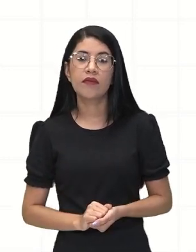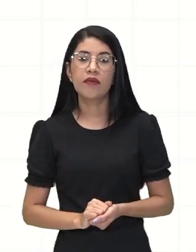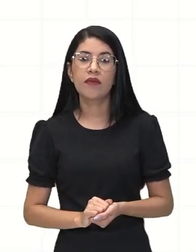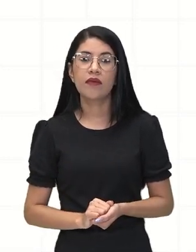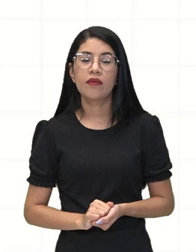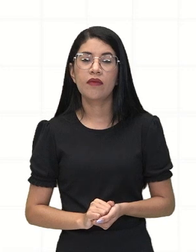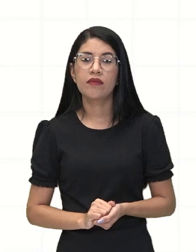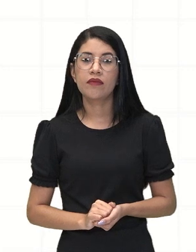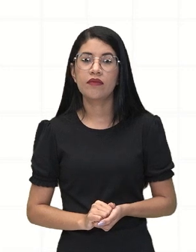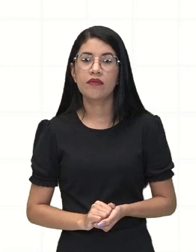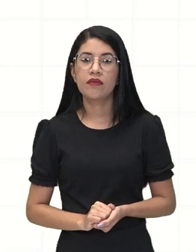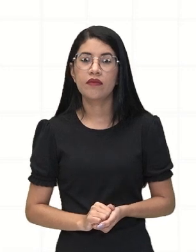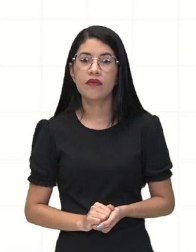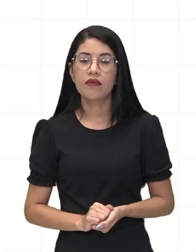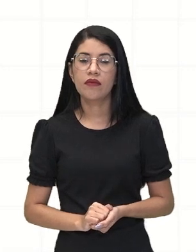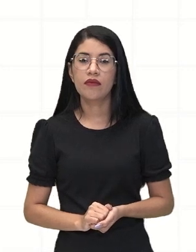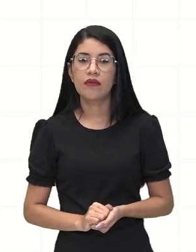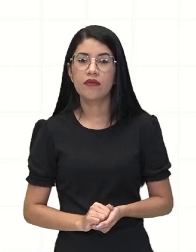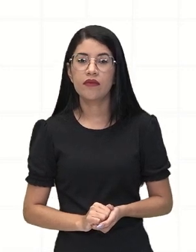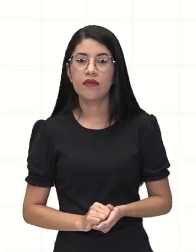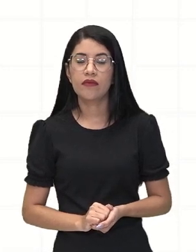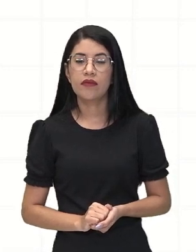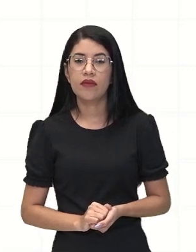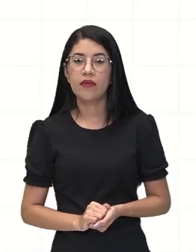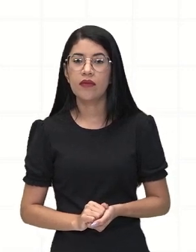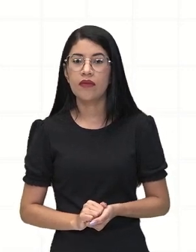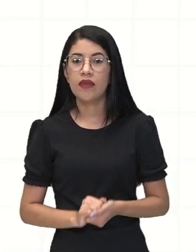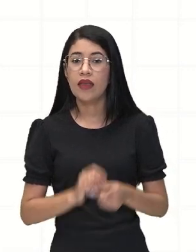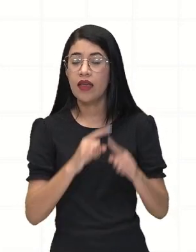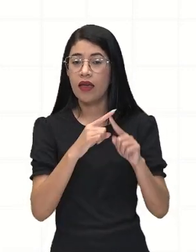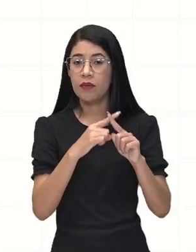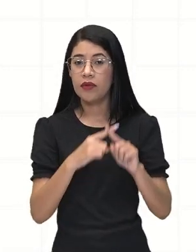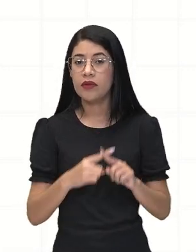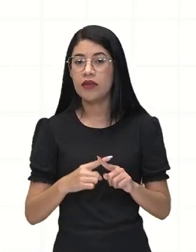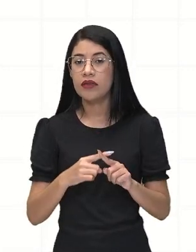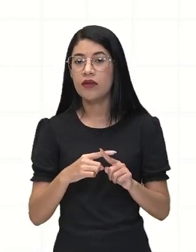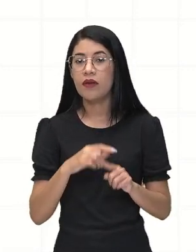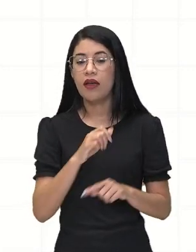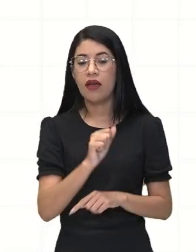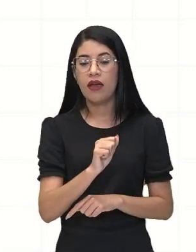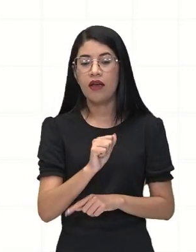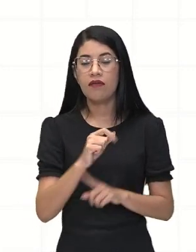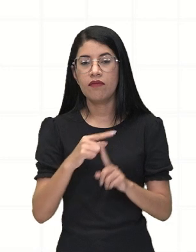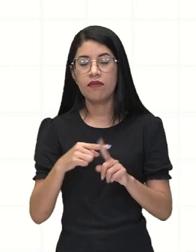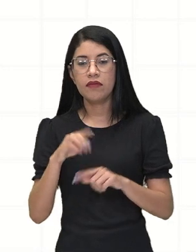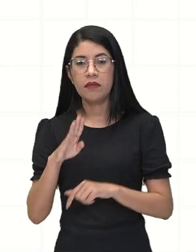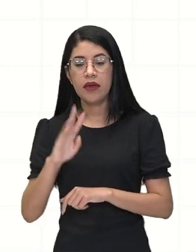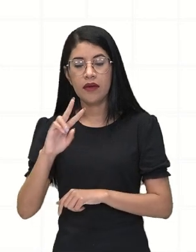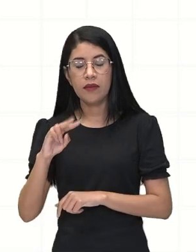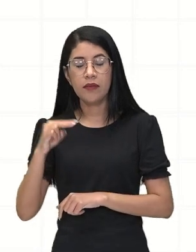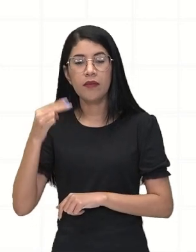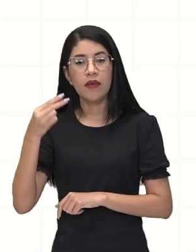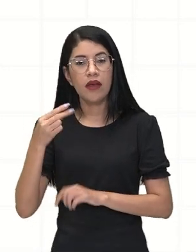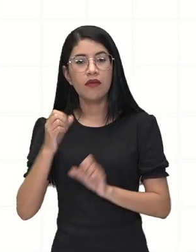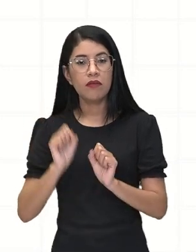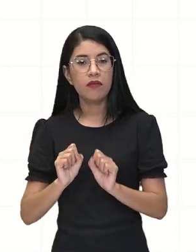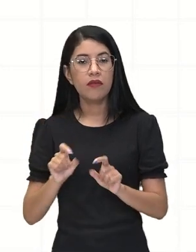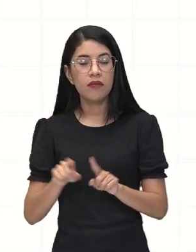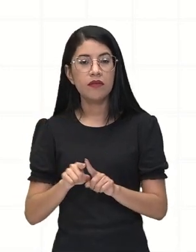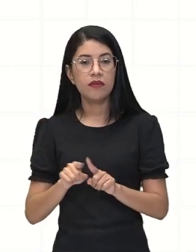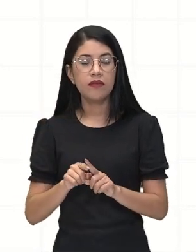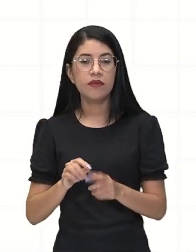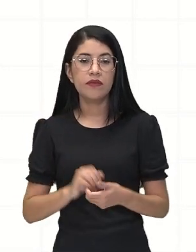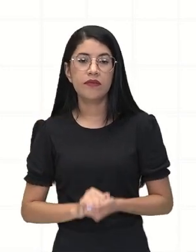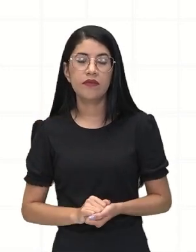vezes b ao quadrado, como sendo o produto de a vezes b ao quadrado. Para ficar mais claro. Então,